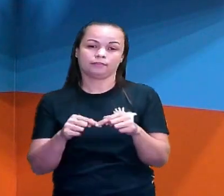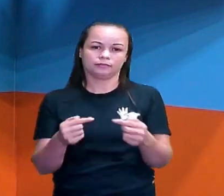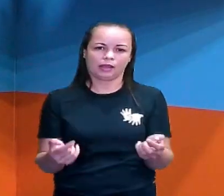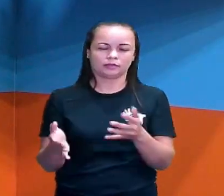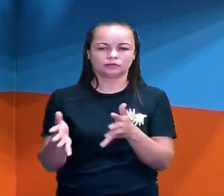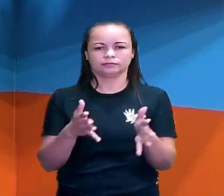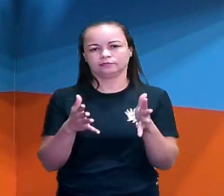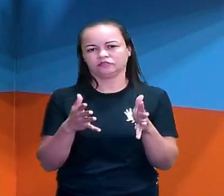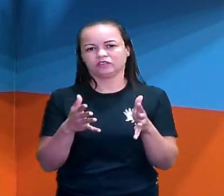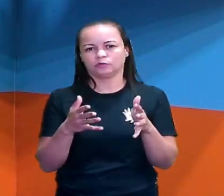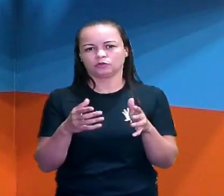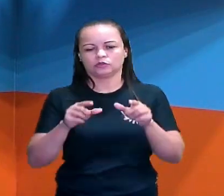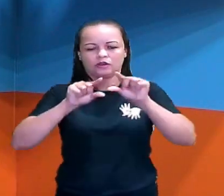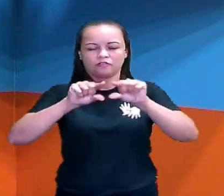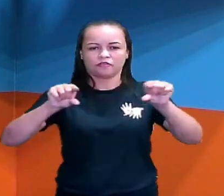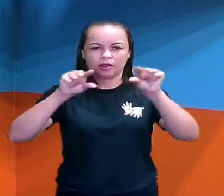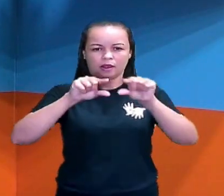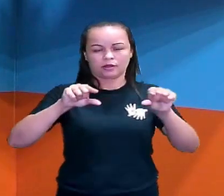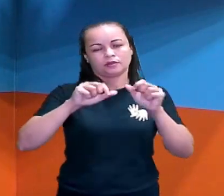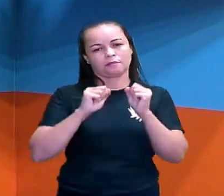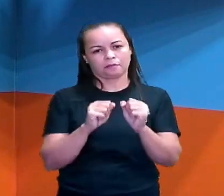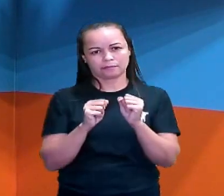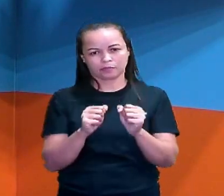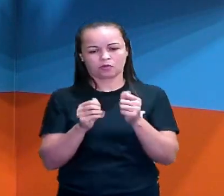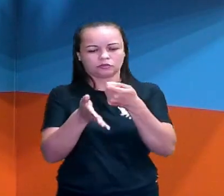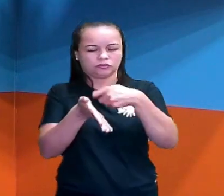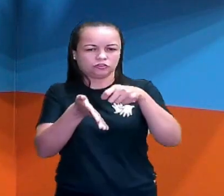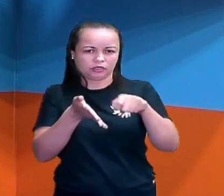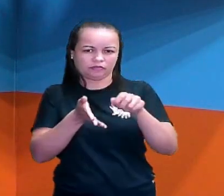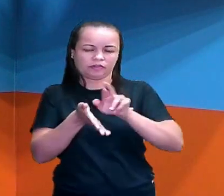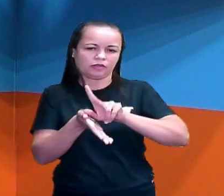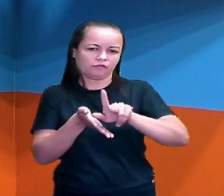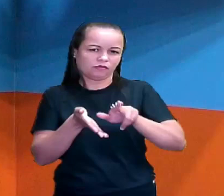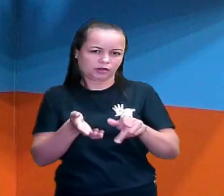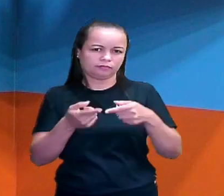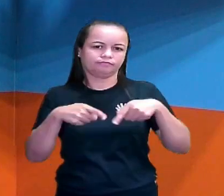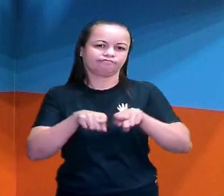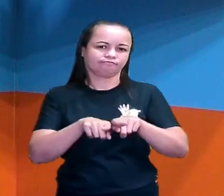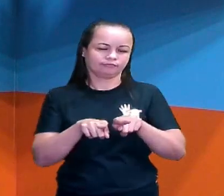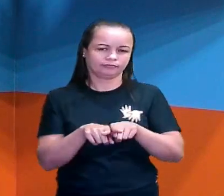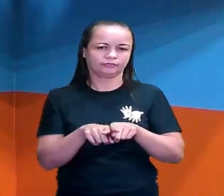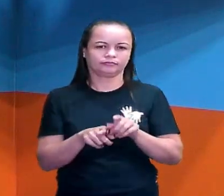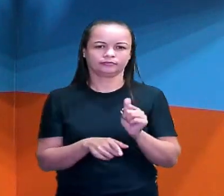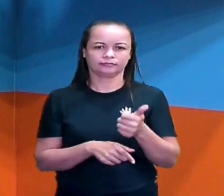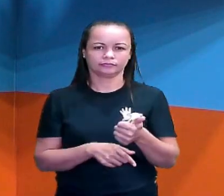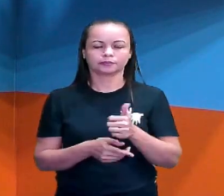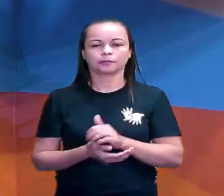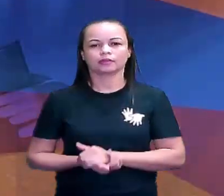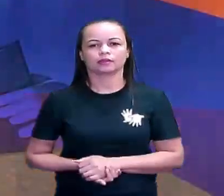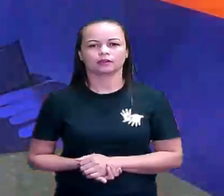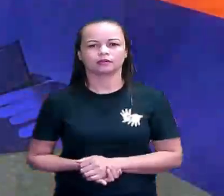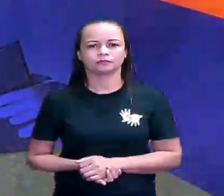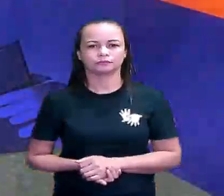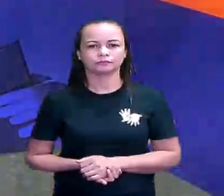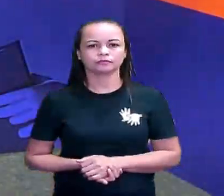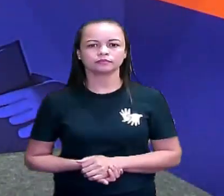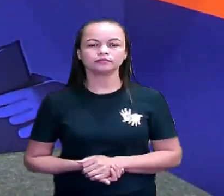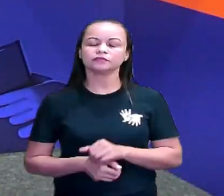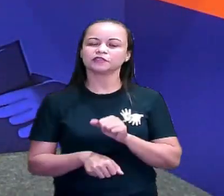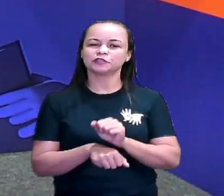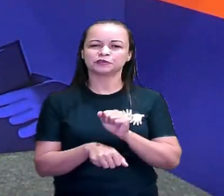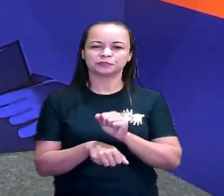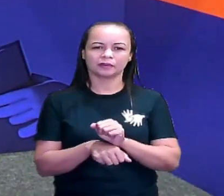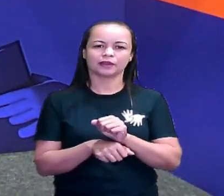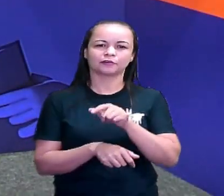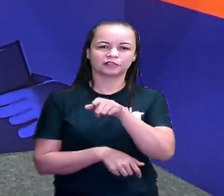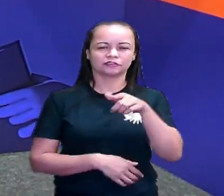posicionado na frase, a gente pode escrever ele de forma diferente também, tá bom? Então, eu espero, gente, que